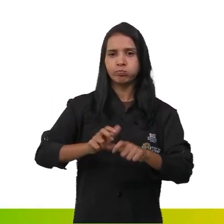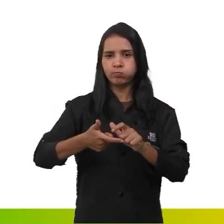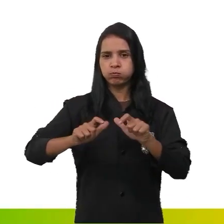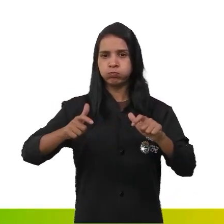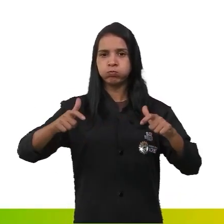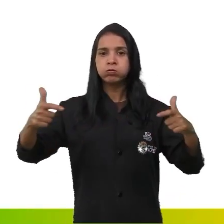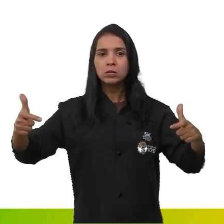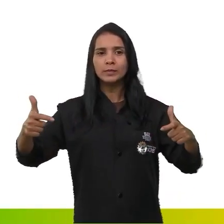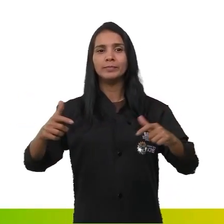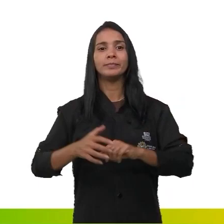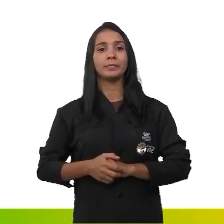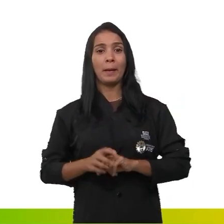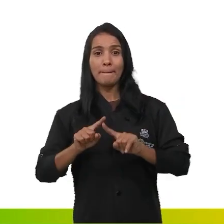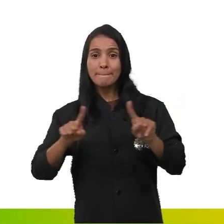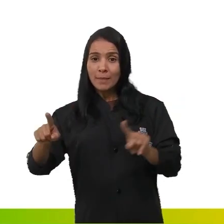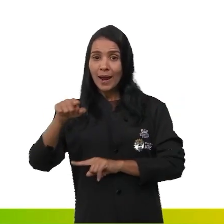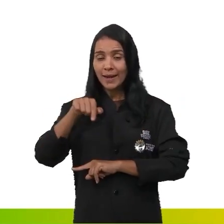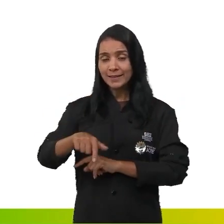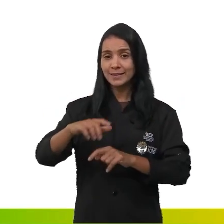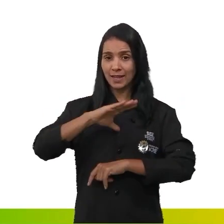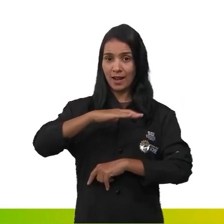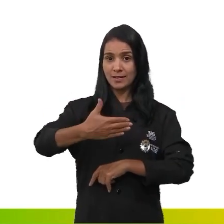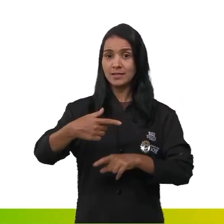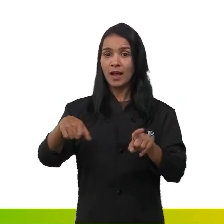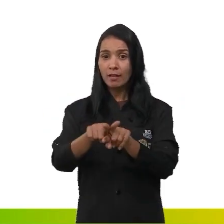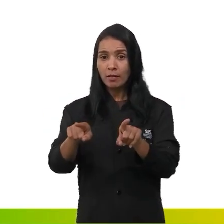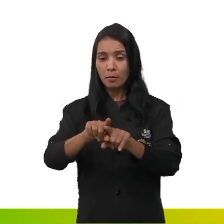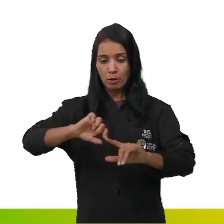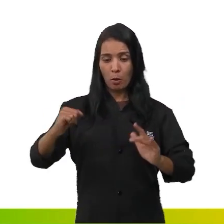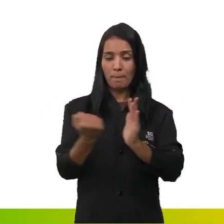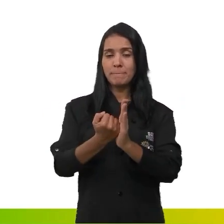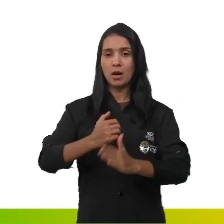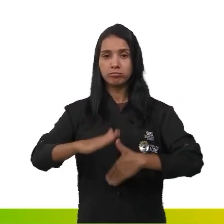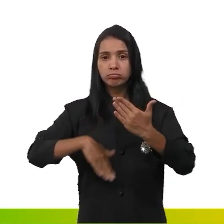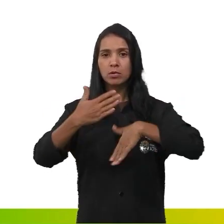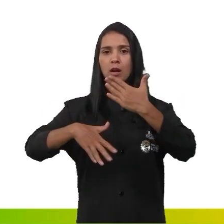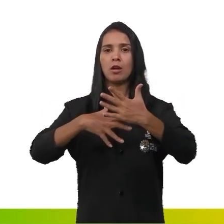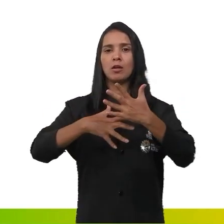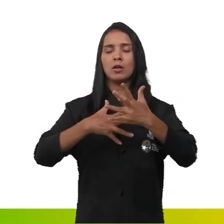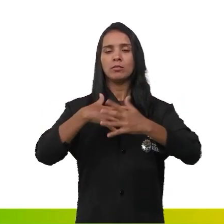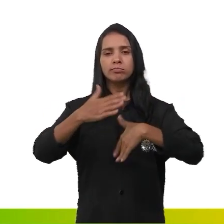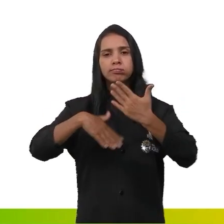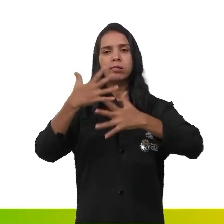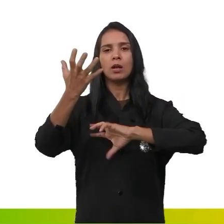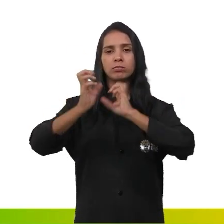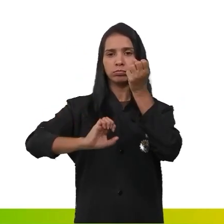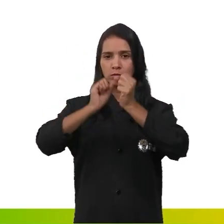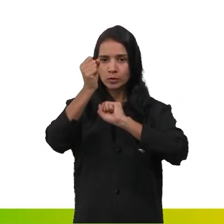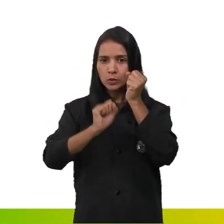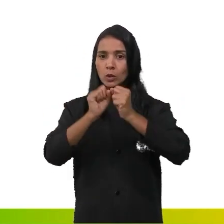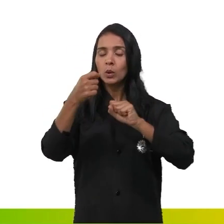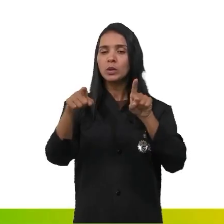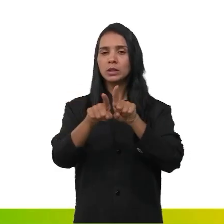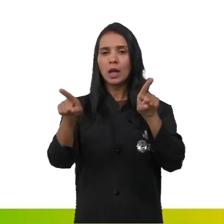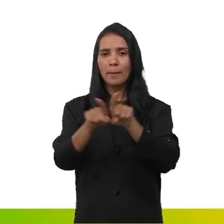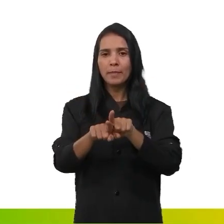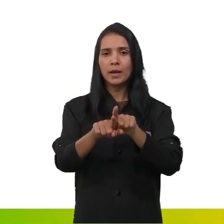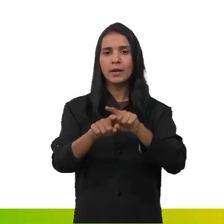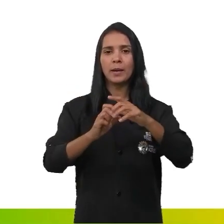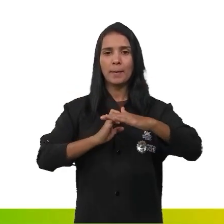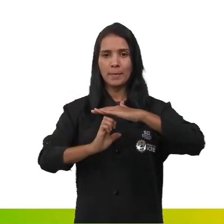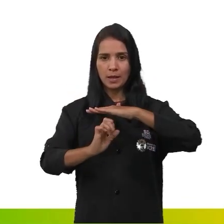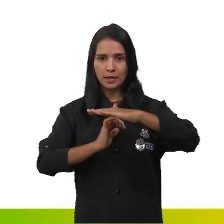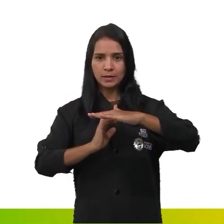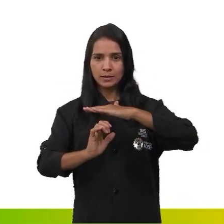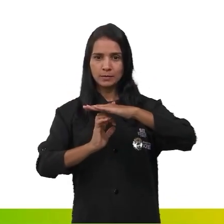mais fortemente atingidas pelo desenvolvimento industrial e pelas migrações. A definição